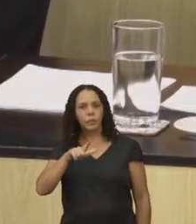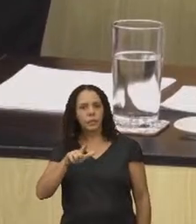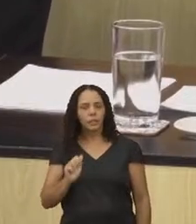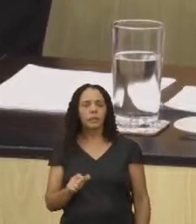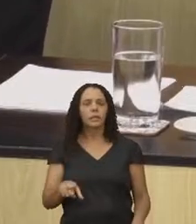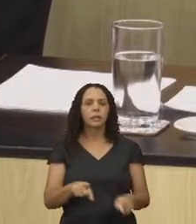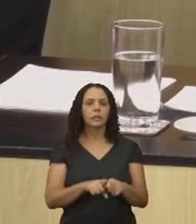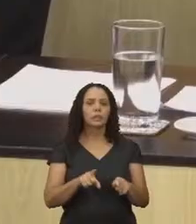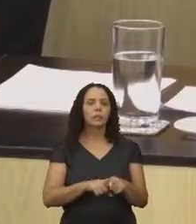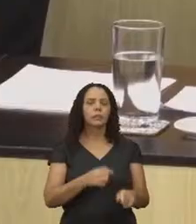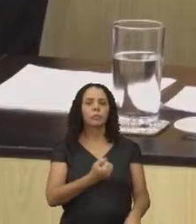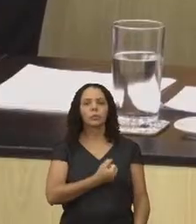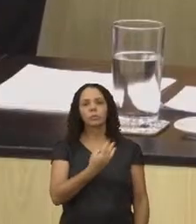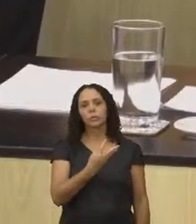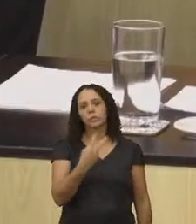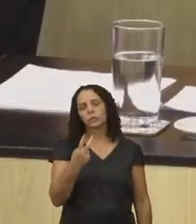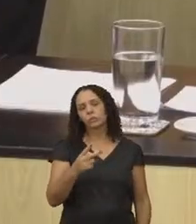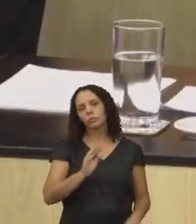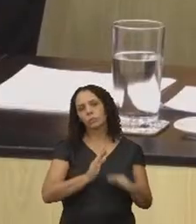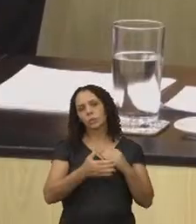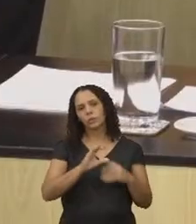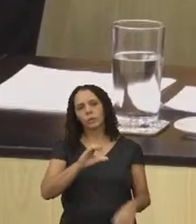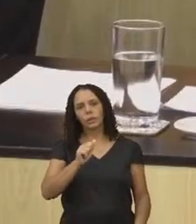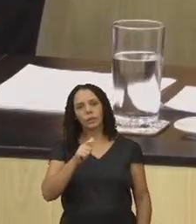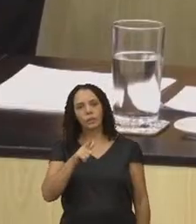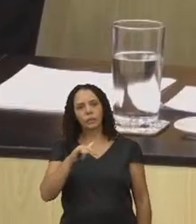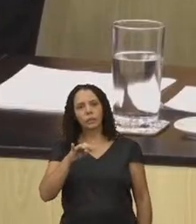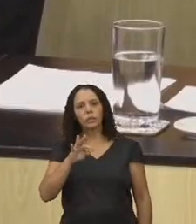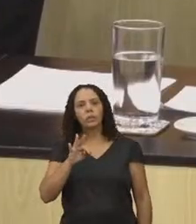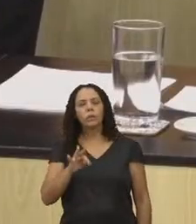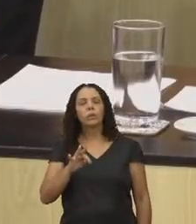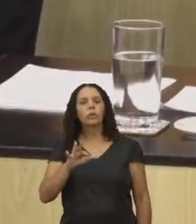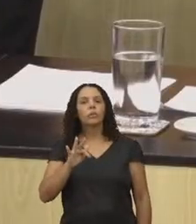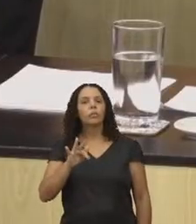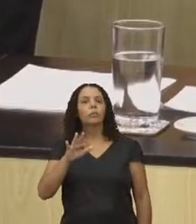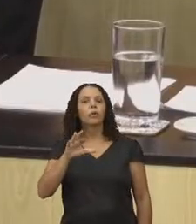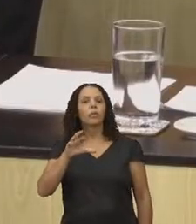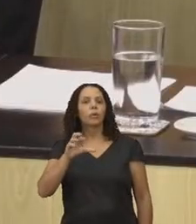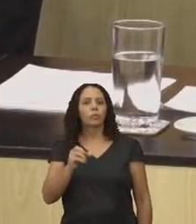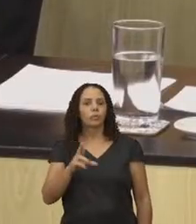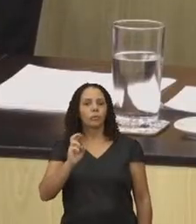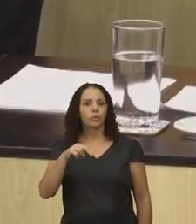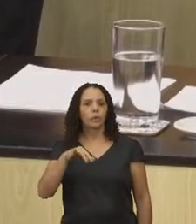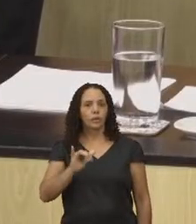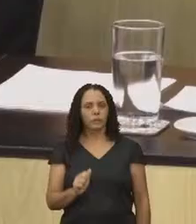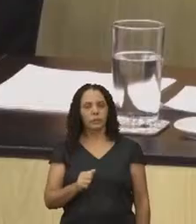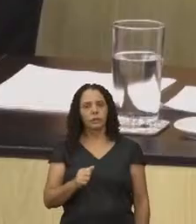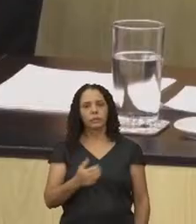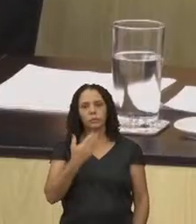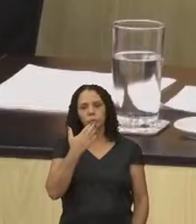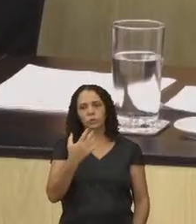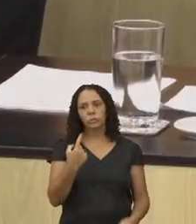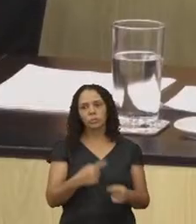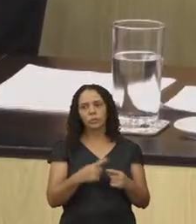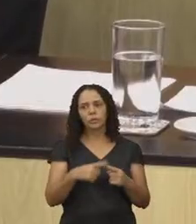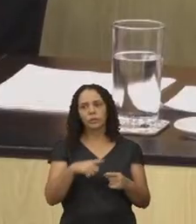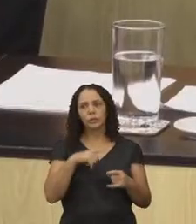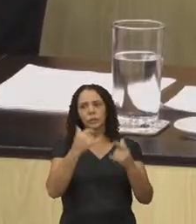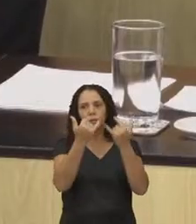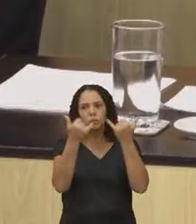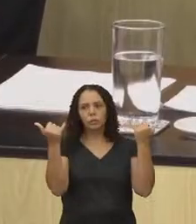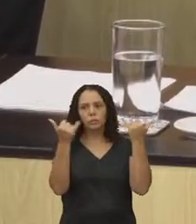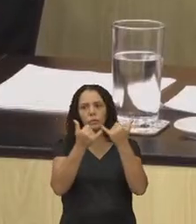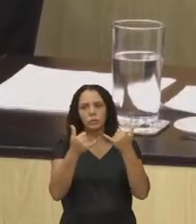número 42, no Parque Califórnia, neste município. A presente solicitação se justifica em razão da existência de fiação